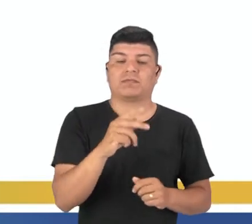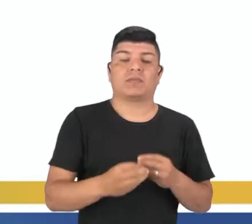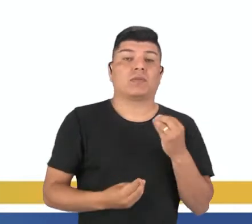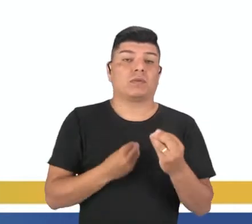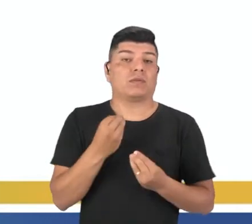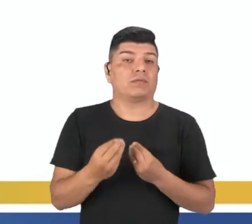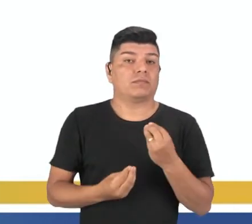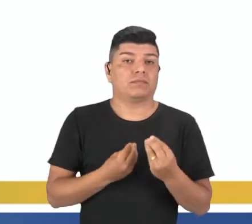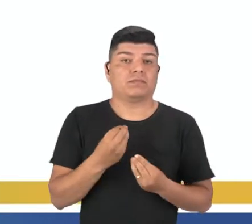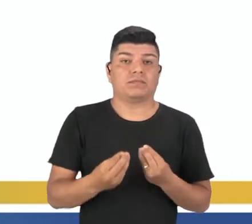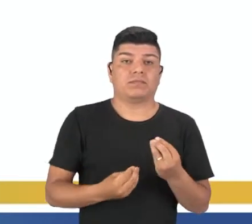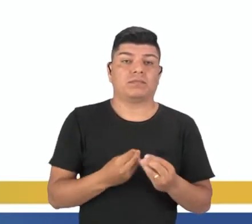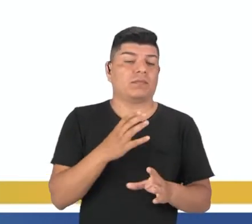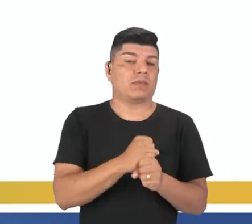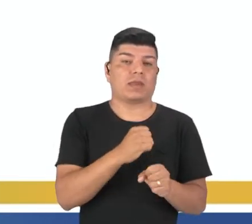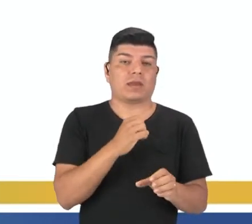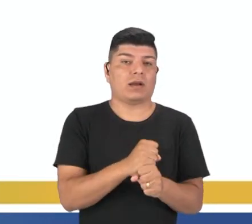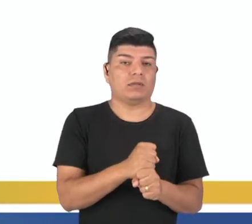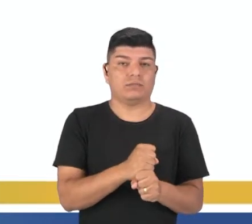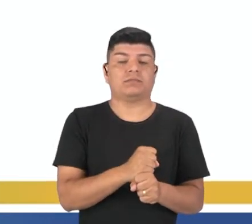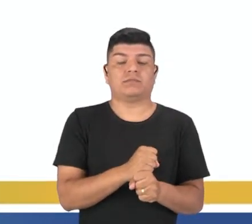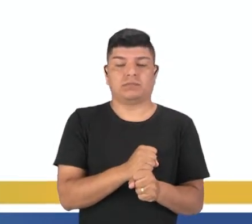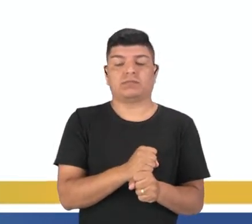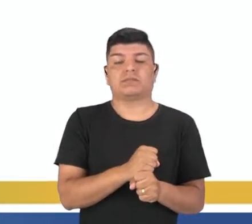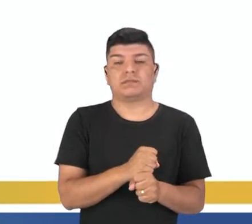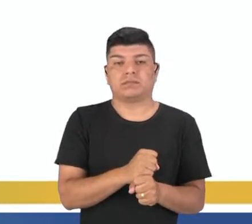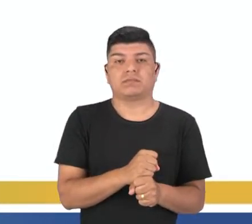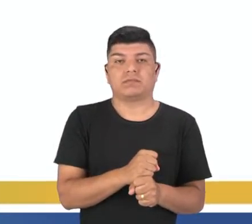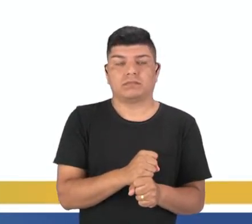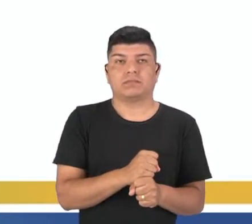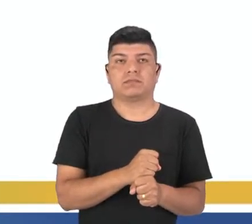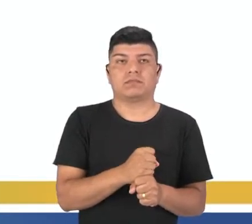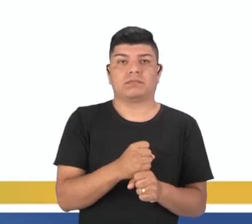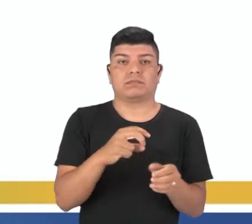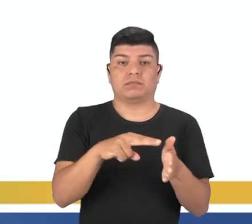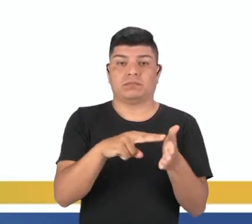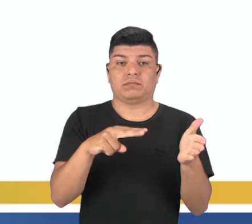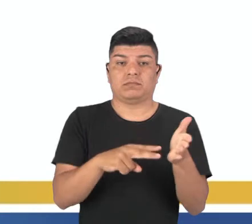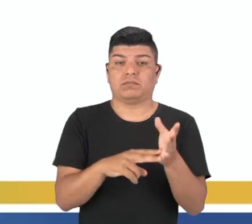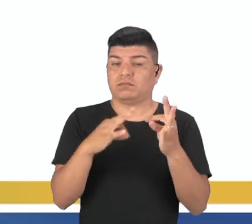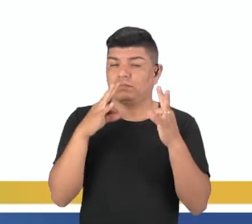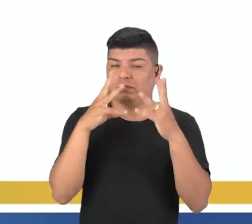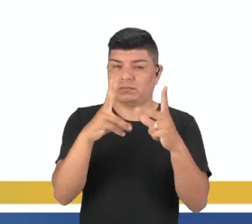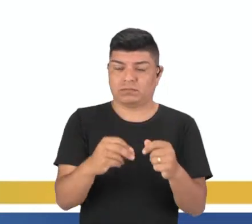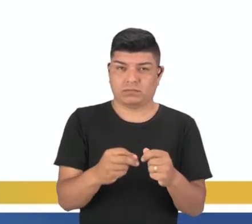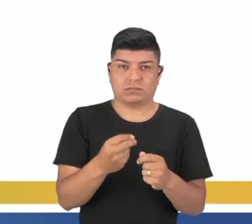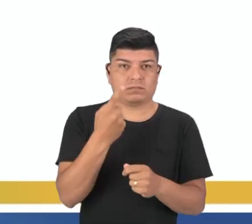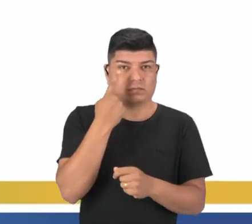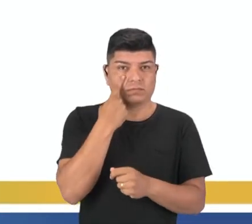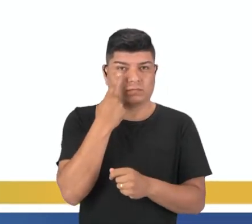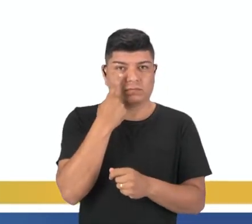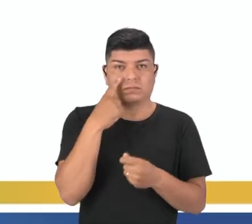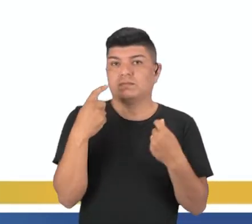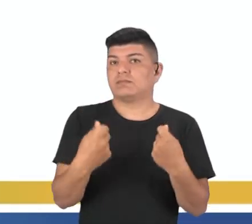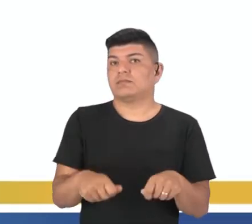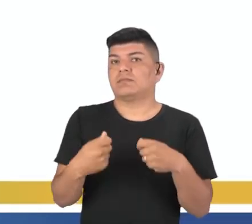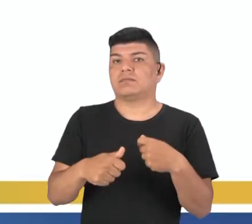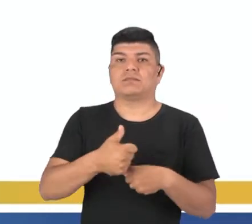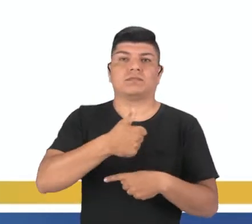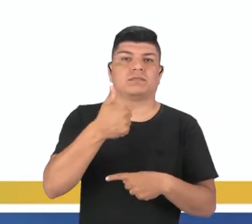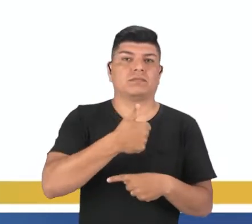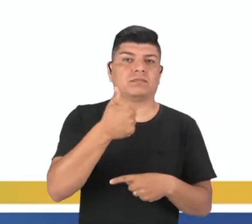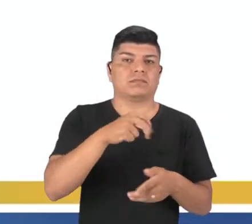Ok, como é que vai ser então que a gente vai calcular aí esse volume total? Observe que